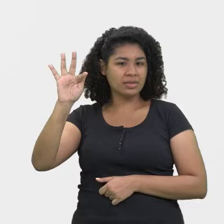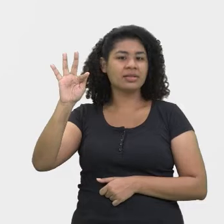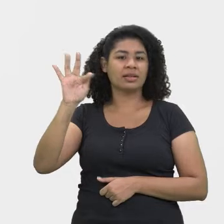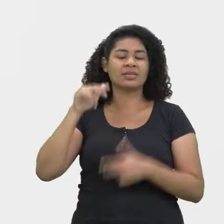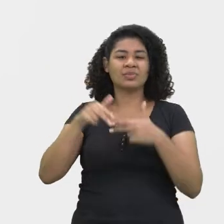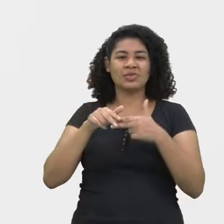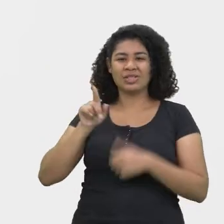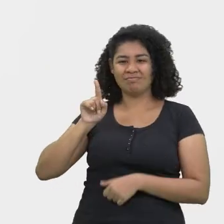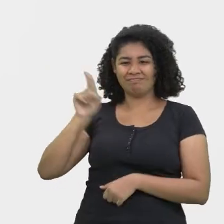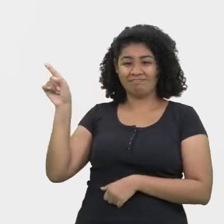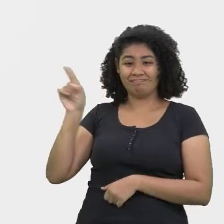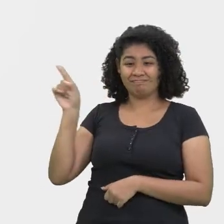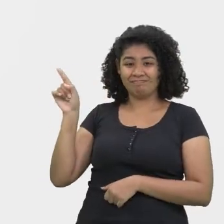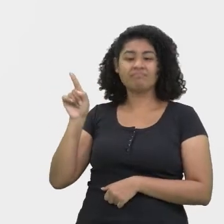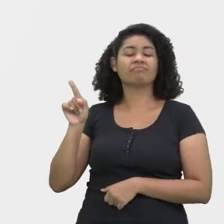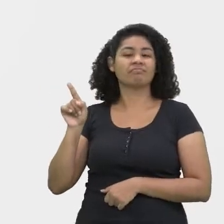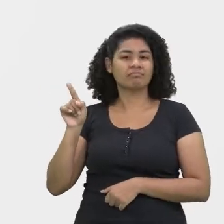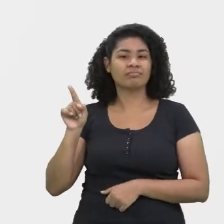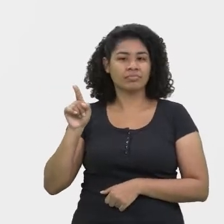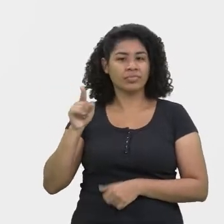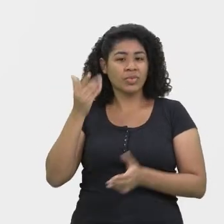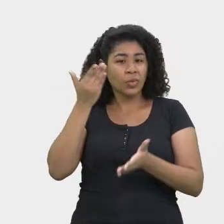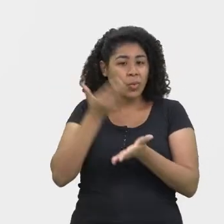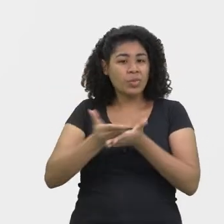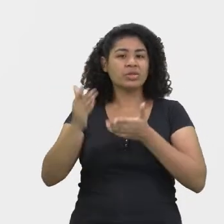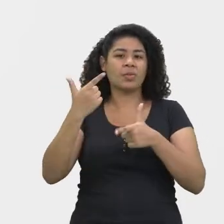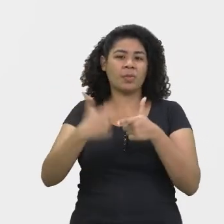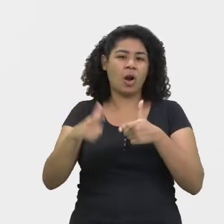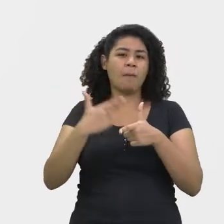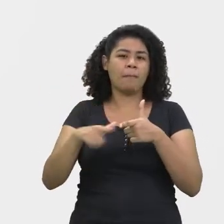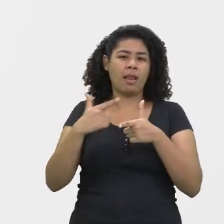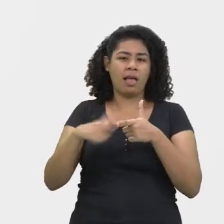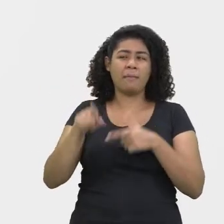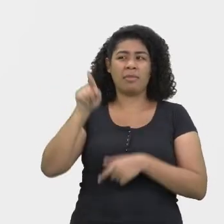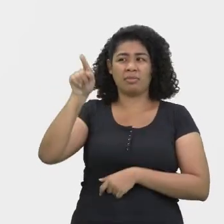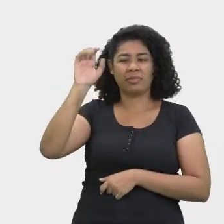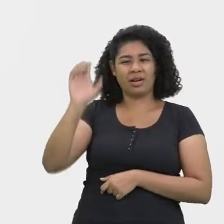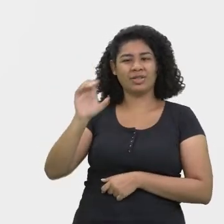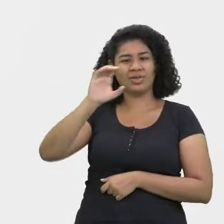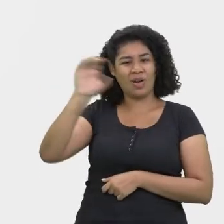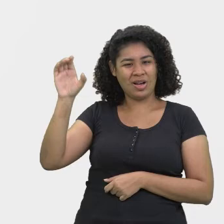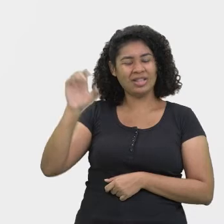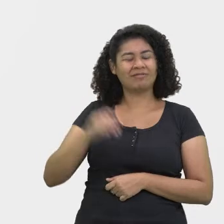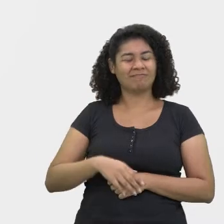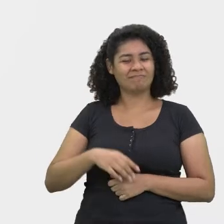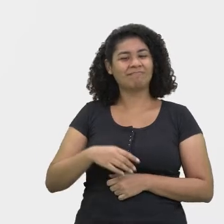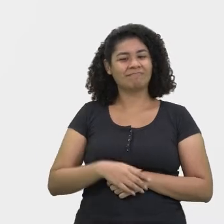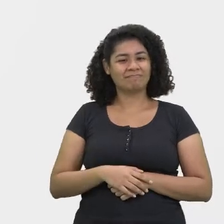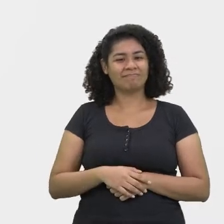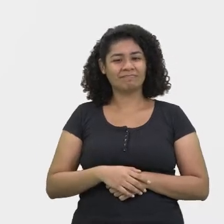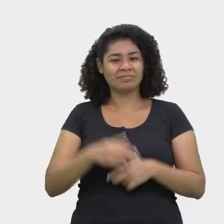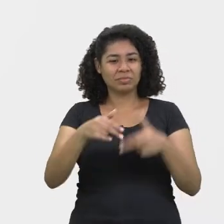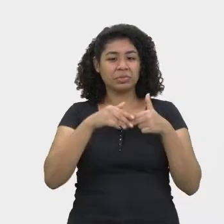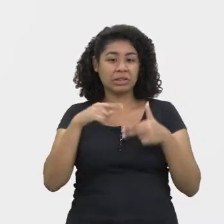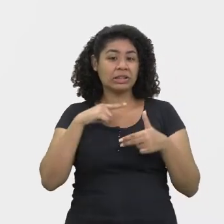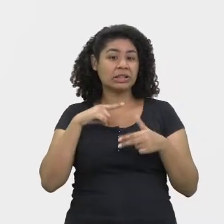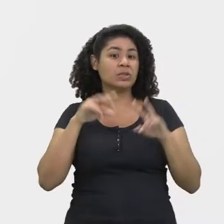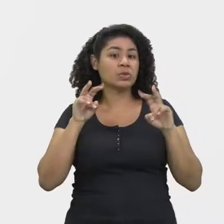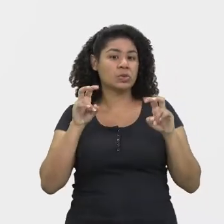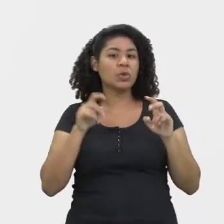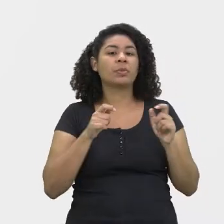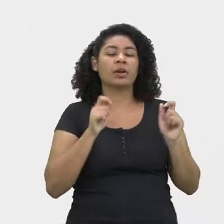pontos, né, que causam problemas para a Igreja Católica, que a gente já viu, que fazem parte daquelas questões ligadas à